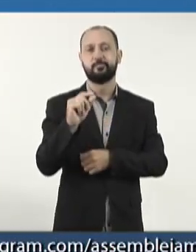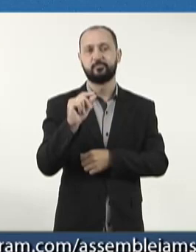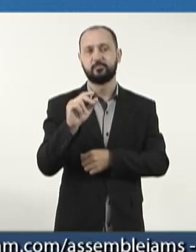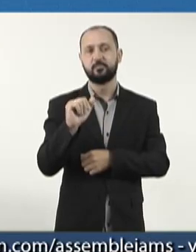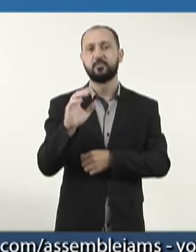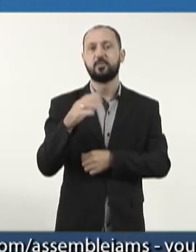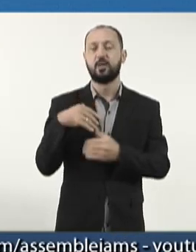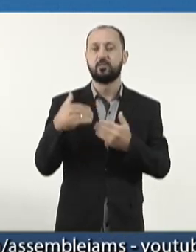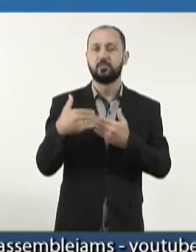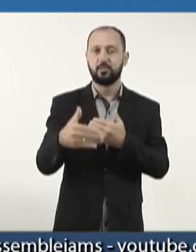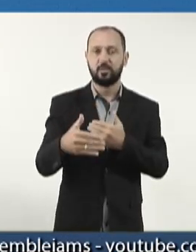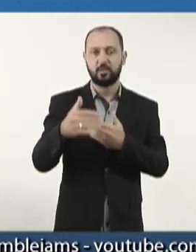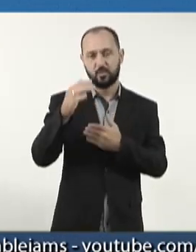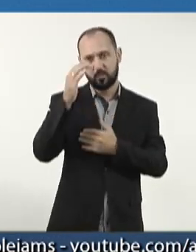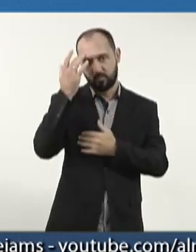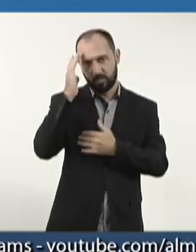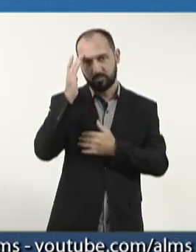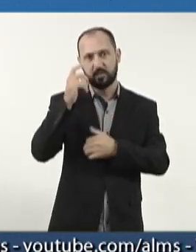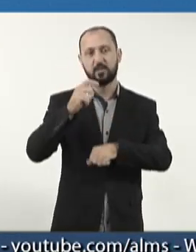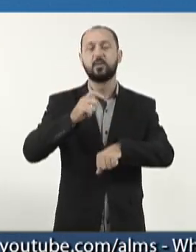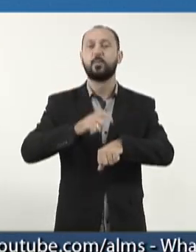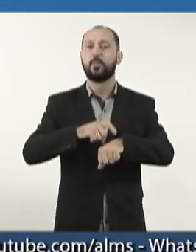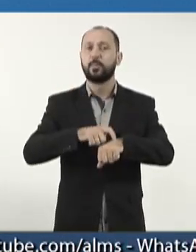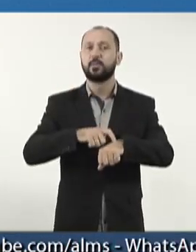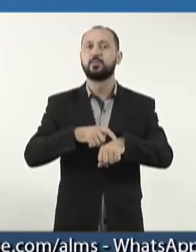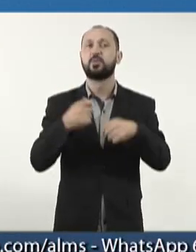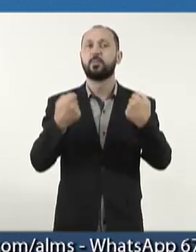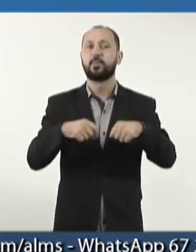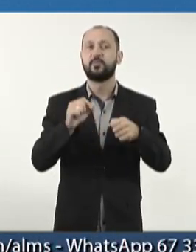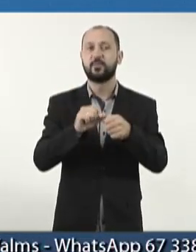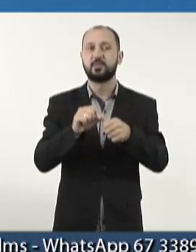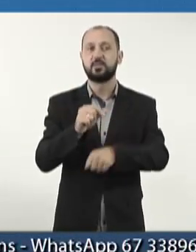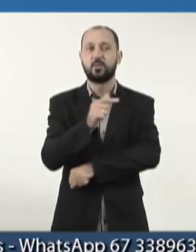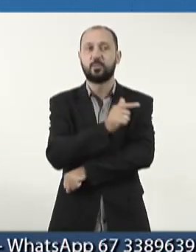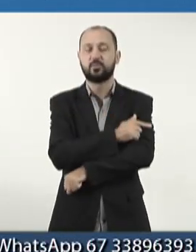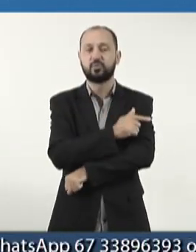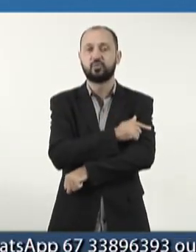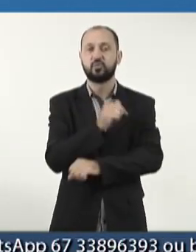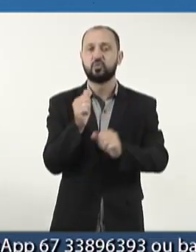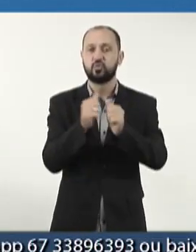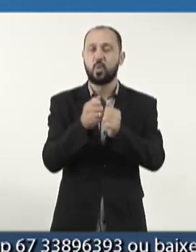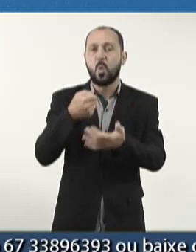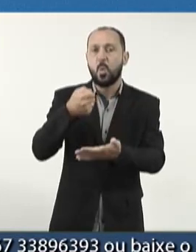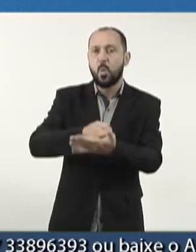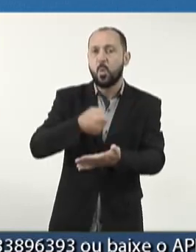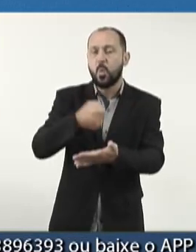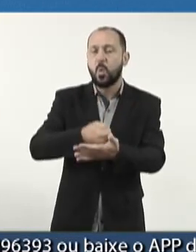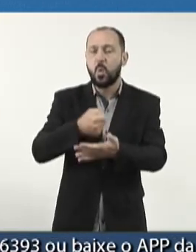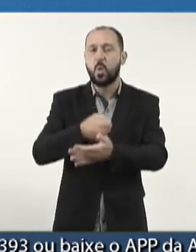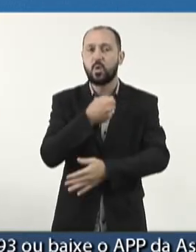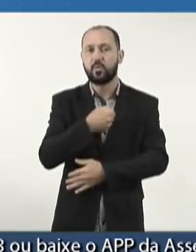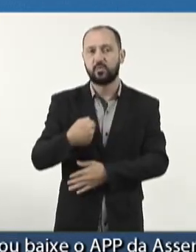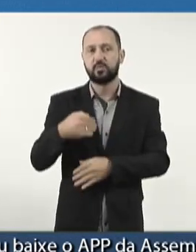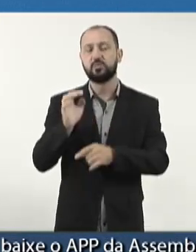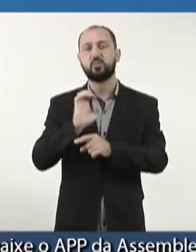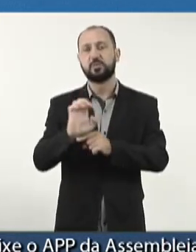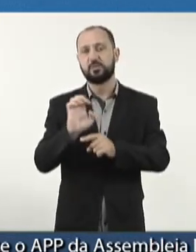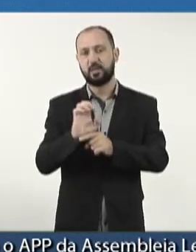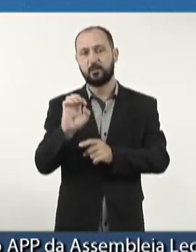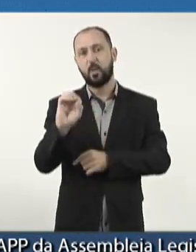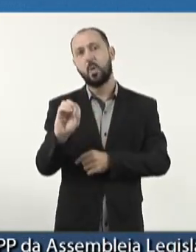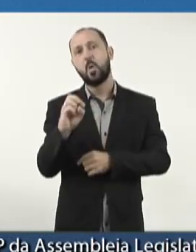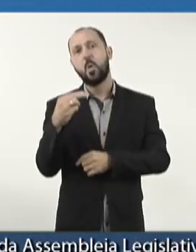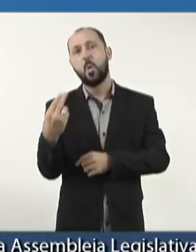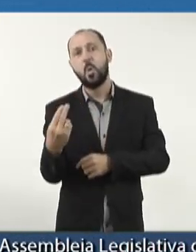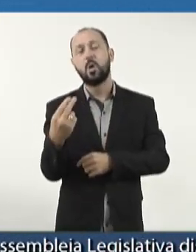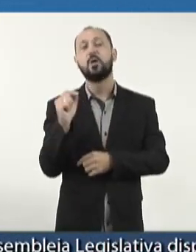vem perdurando e eu acho que nesse momento nós precisamos fazer uma gestão rigorosa junto ao governo do Estado ou